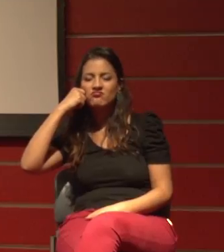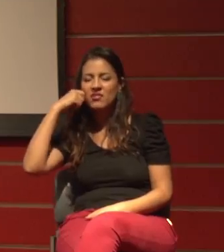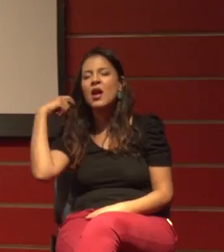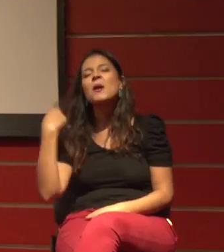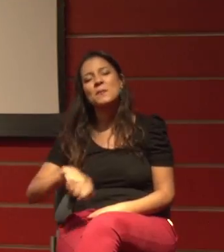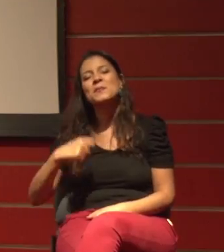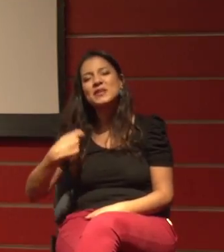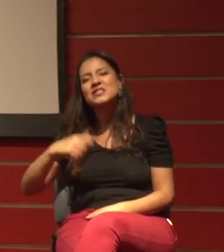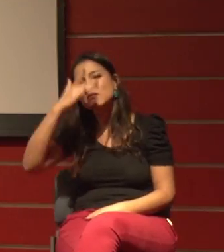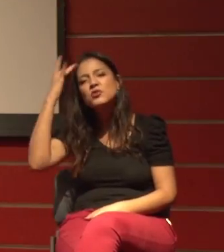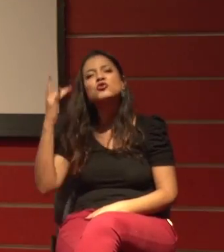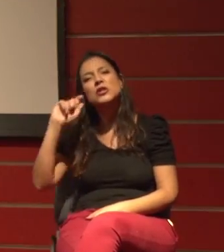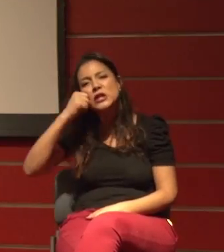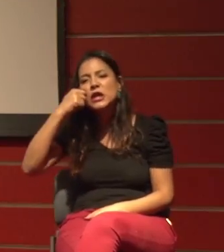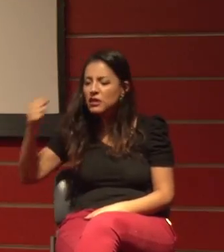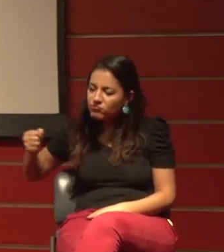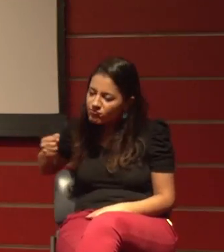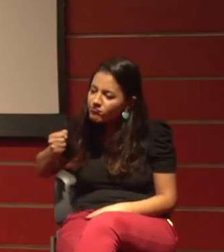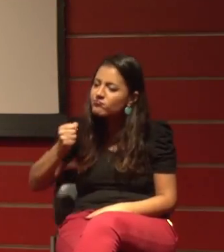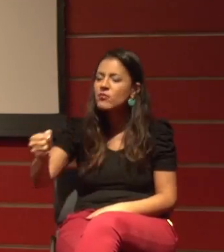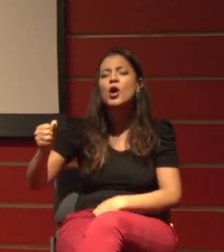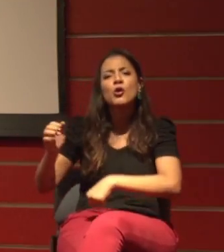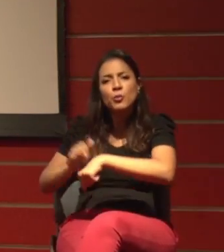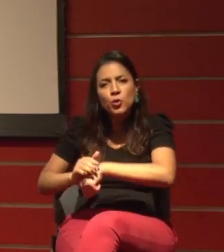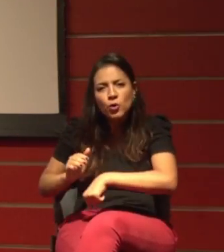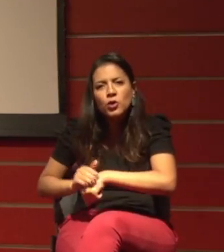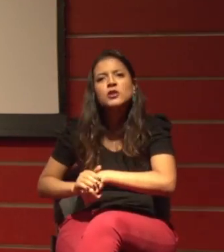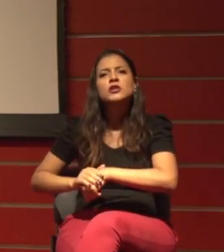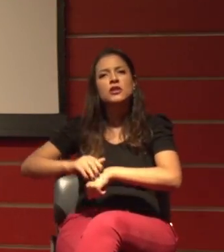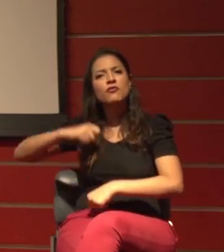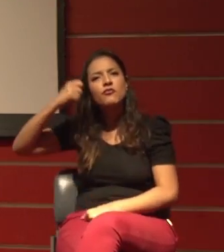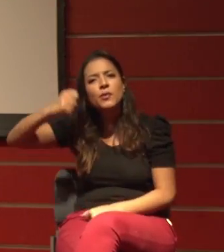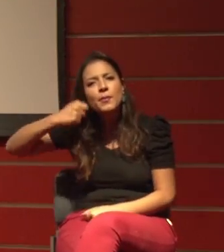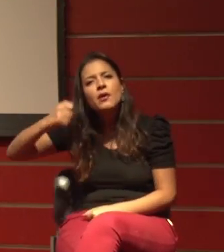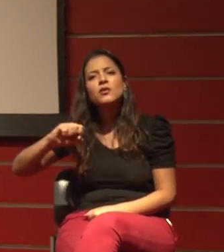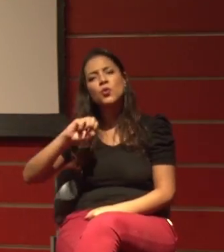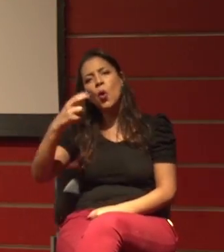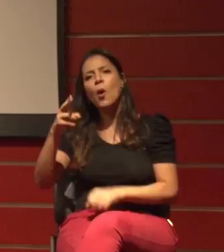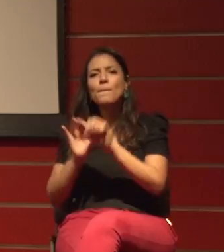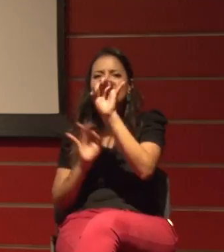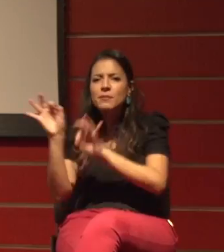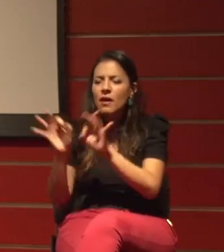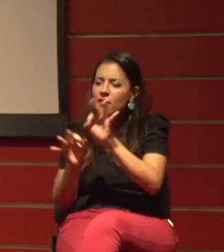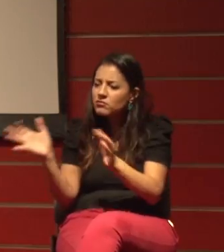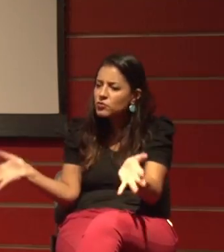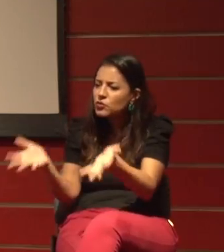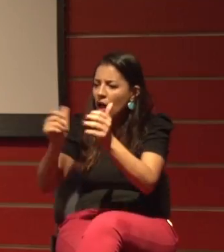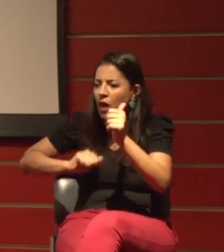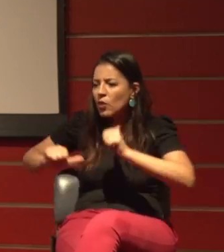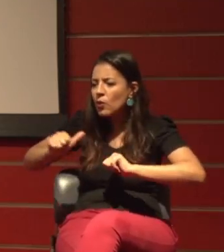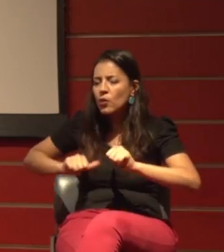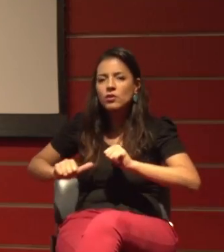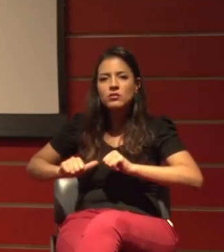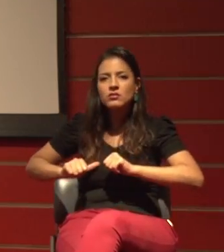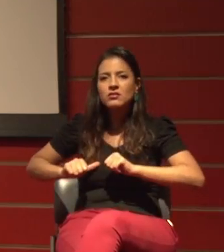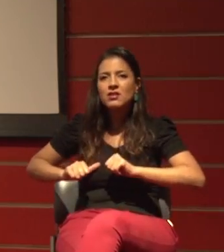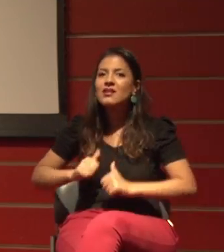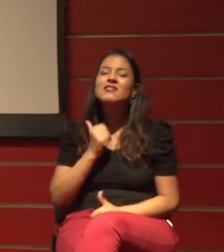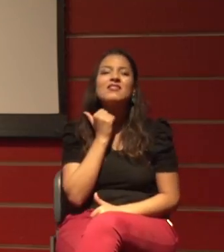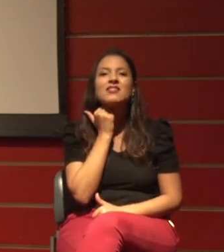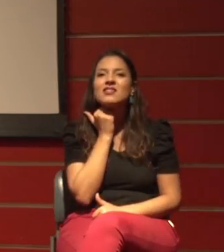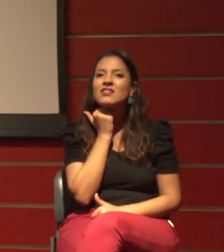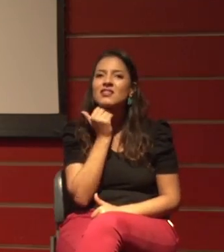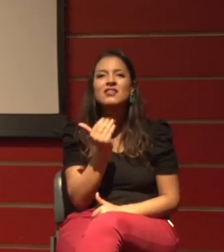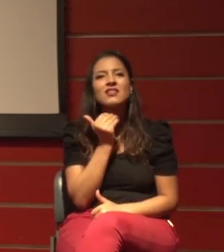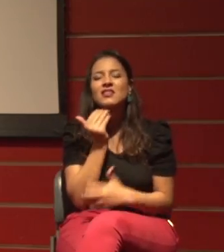negros produzindo né fazendo roteiro ou filmando ou preparando atores ou dançando não dá mais né E era